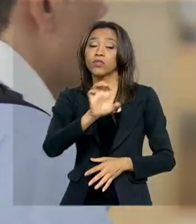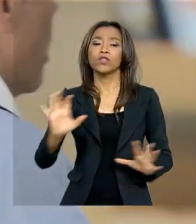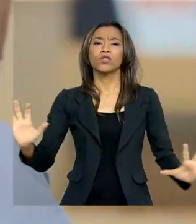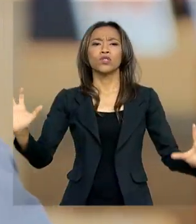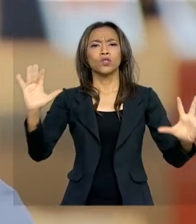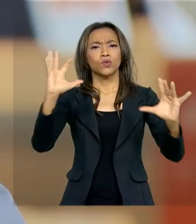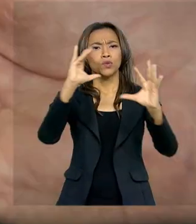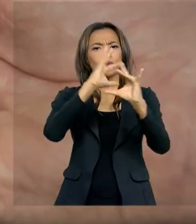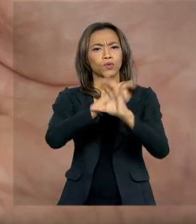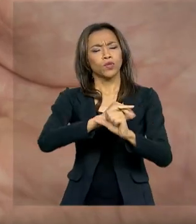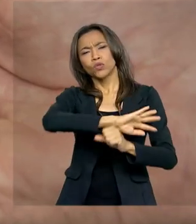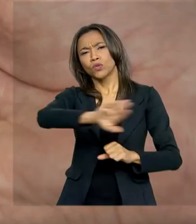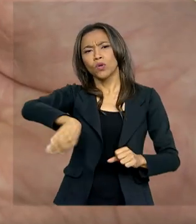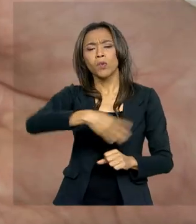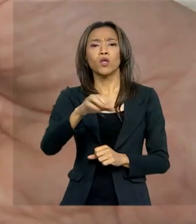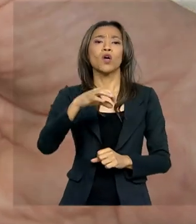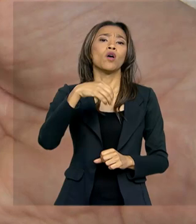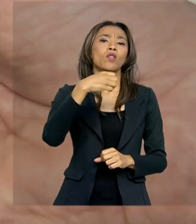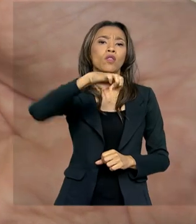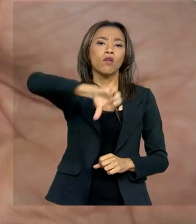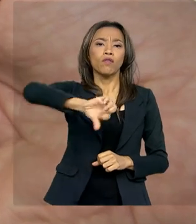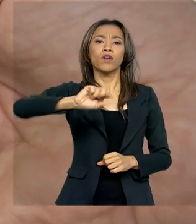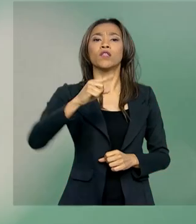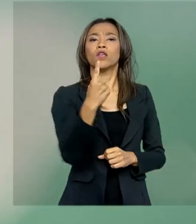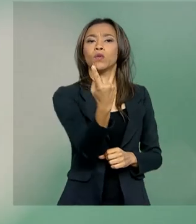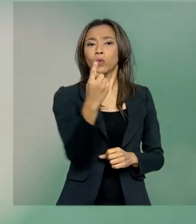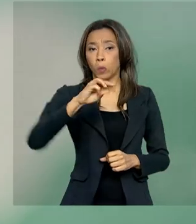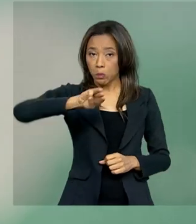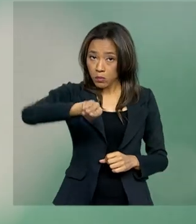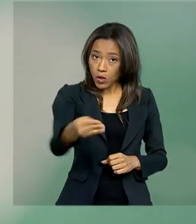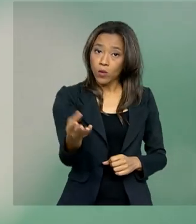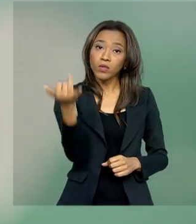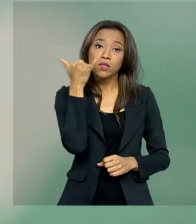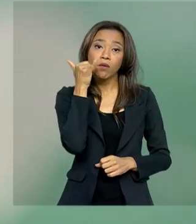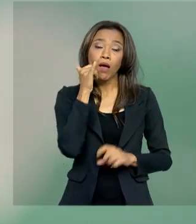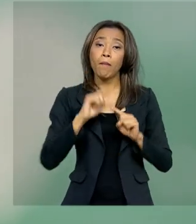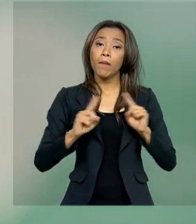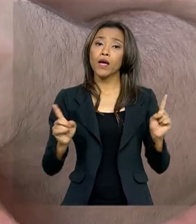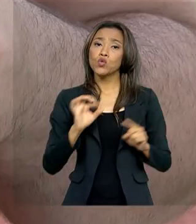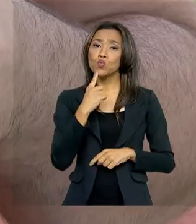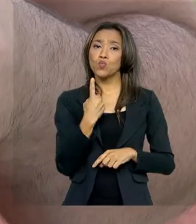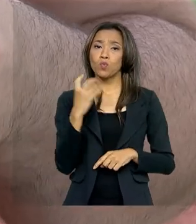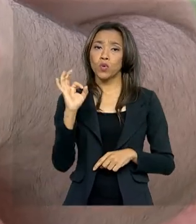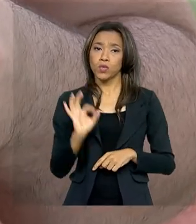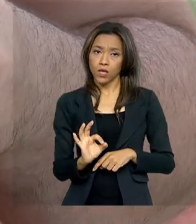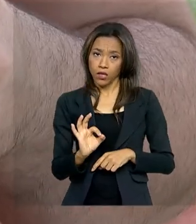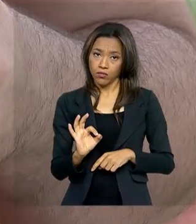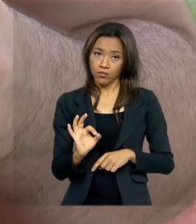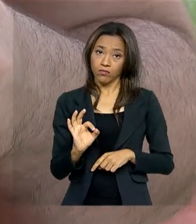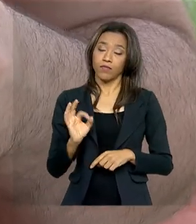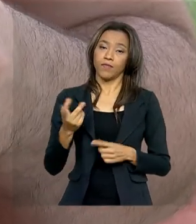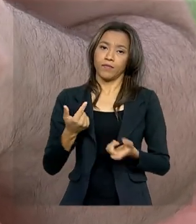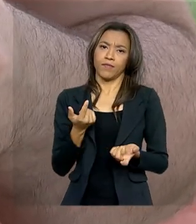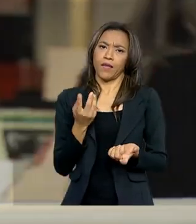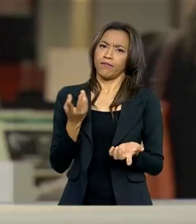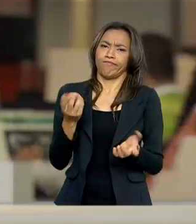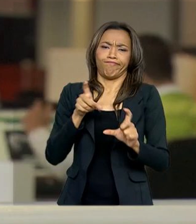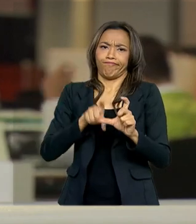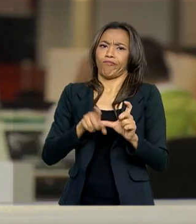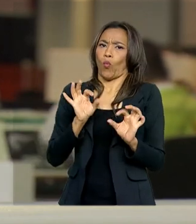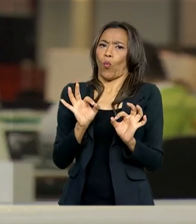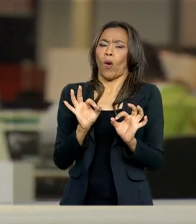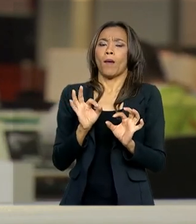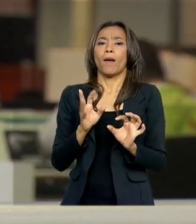regiões há um total de 91 milhões de celulares mas menos de um por cento apresentou alguma pendência o objetivo dessa operação